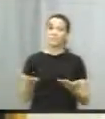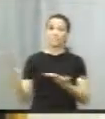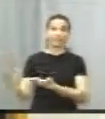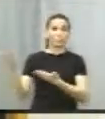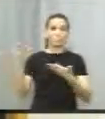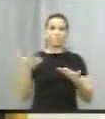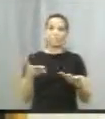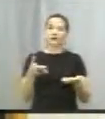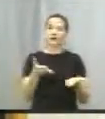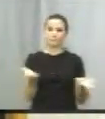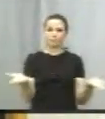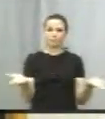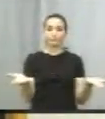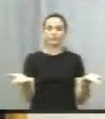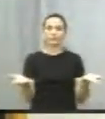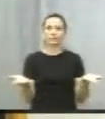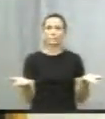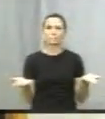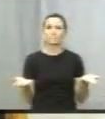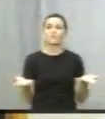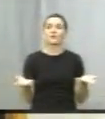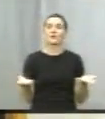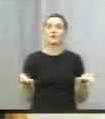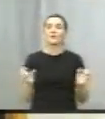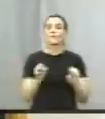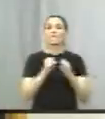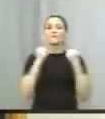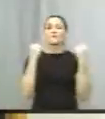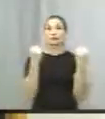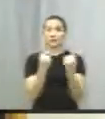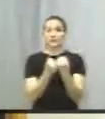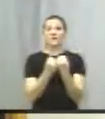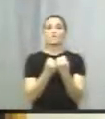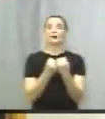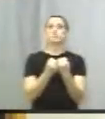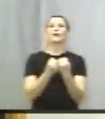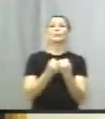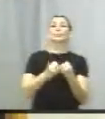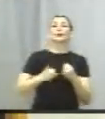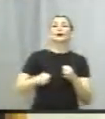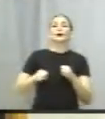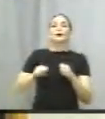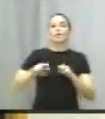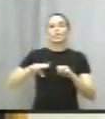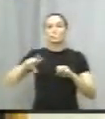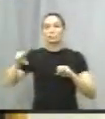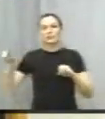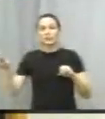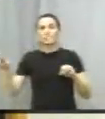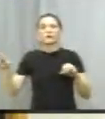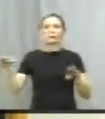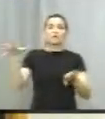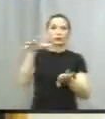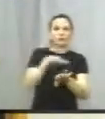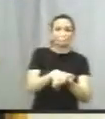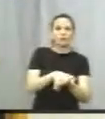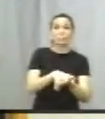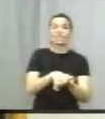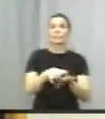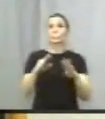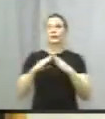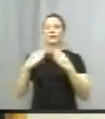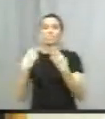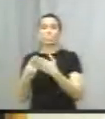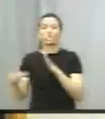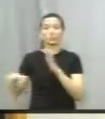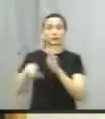convite para o seminário Diversidade, Inclusão e Preconceito, que a Escola do Legislativo promove, dias 30 e 31